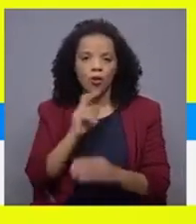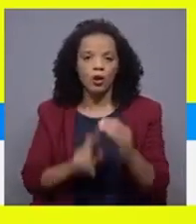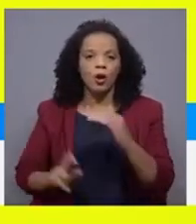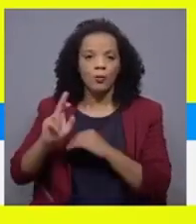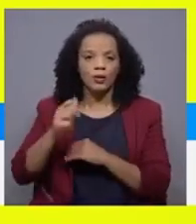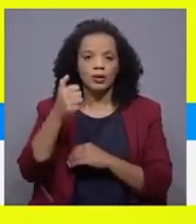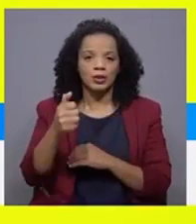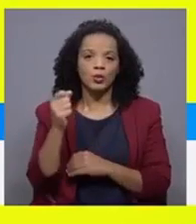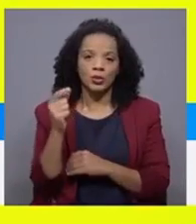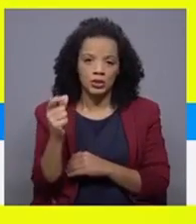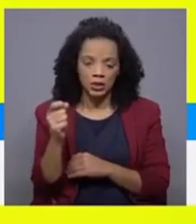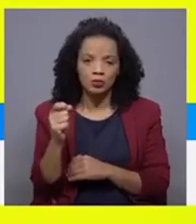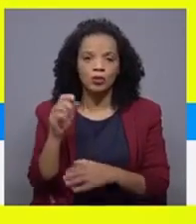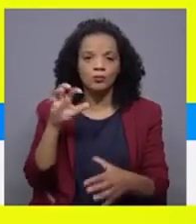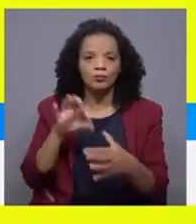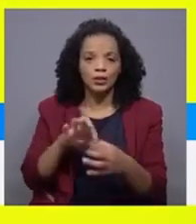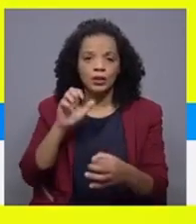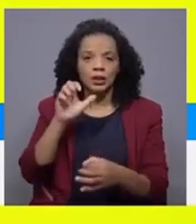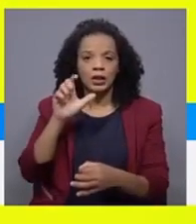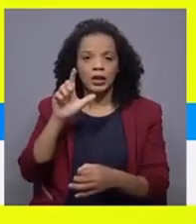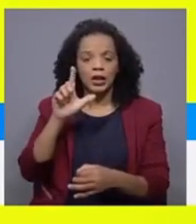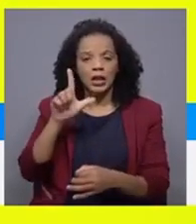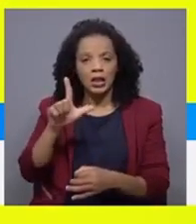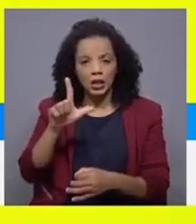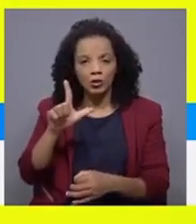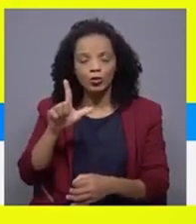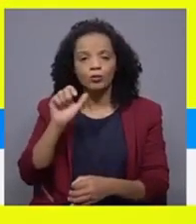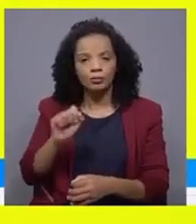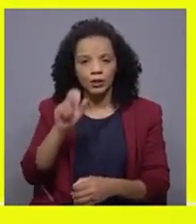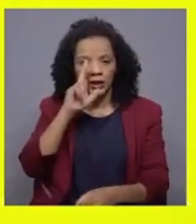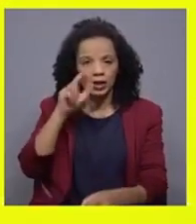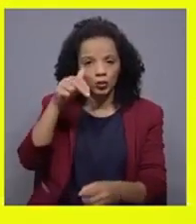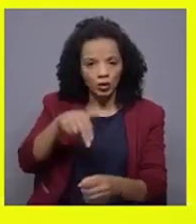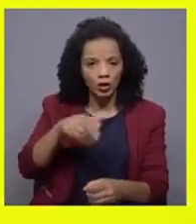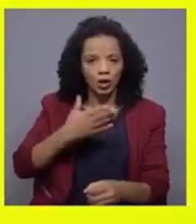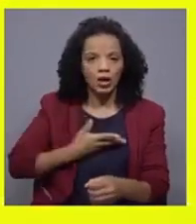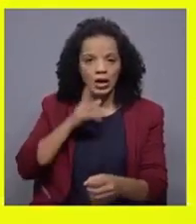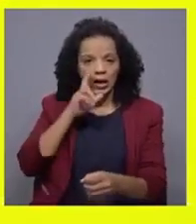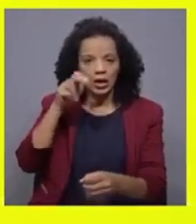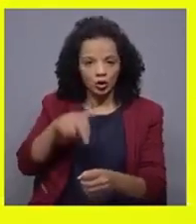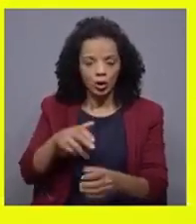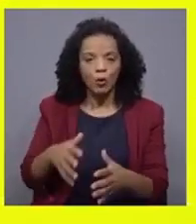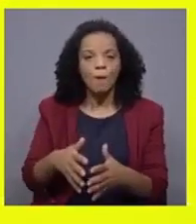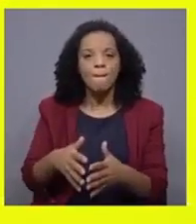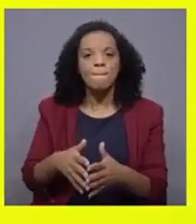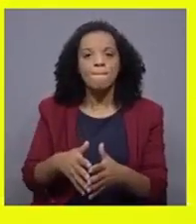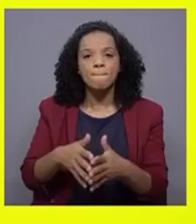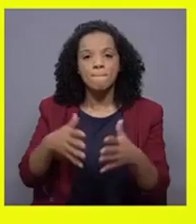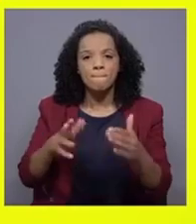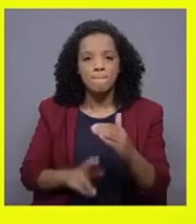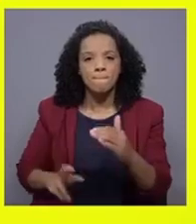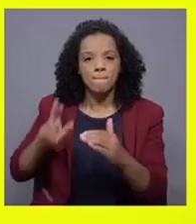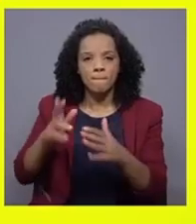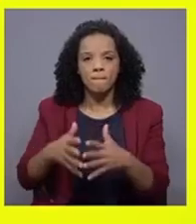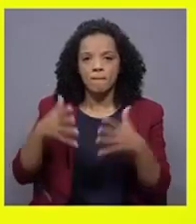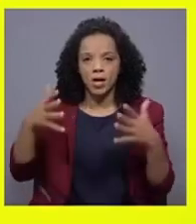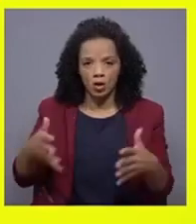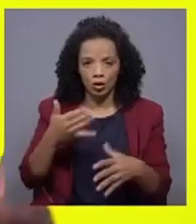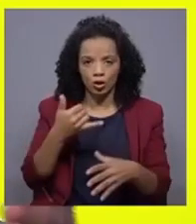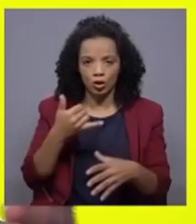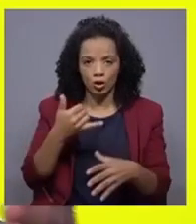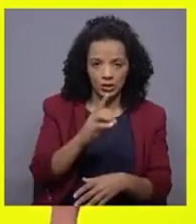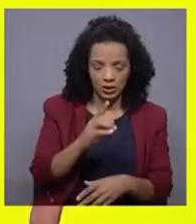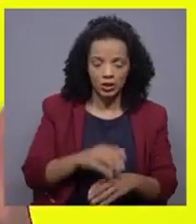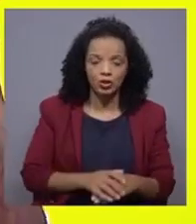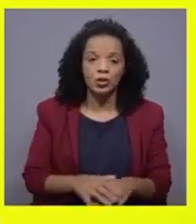no litro da gasolina e do gasóleo. É o maior agravamento desde 2016. Não é a altura de descermos os impostos dos combustíveis ou,